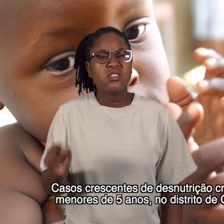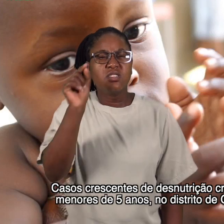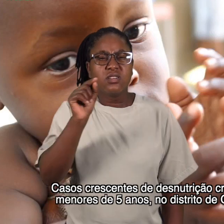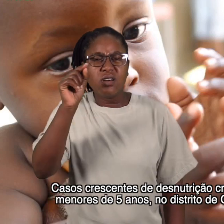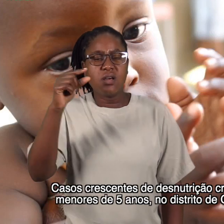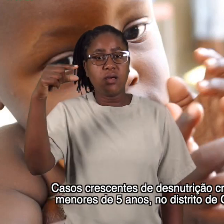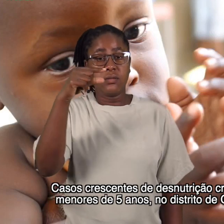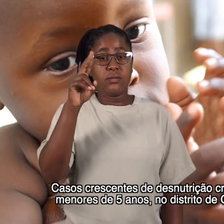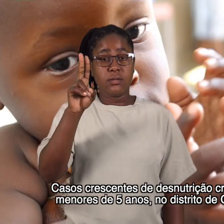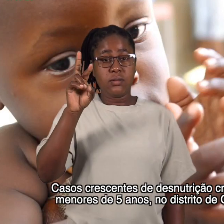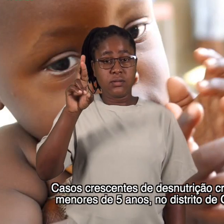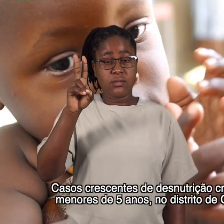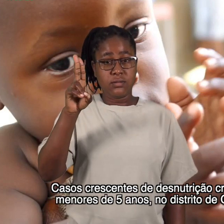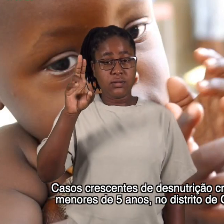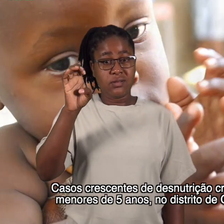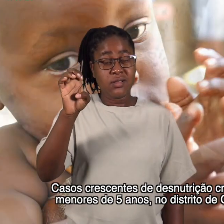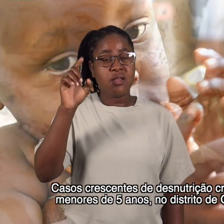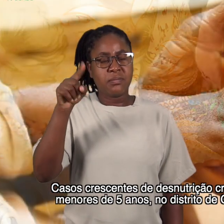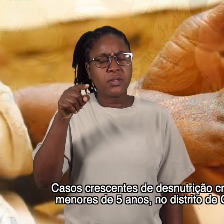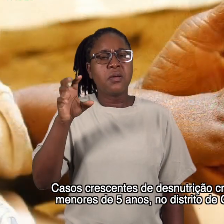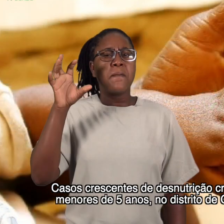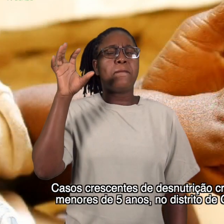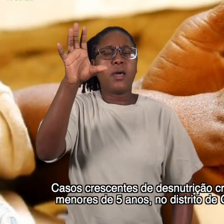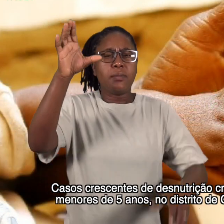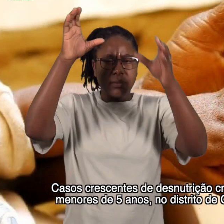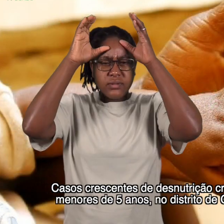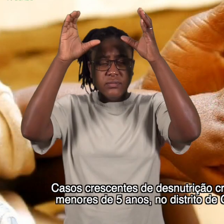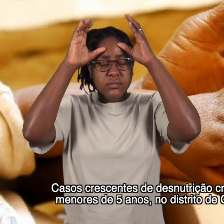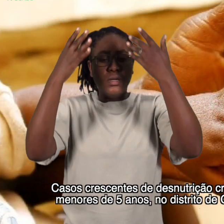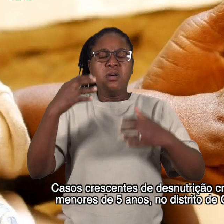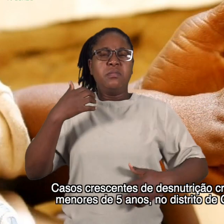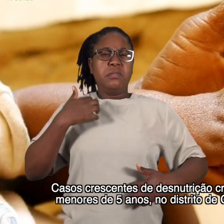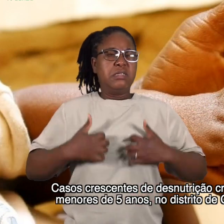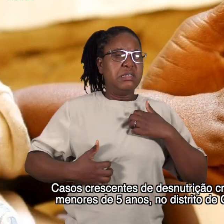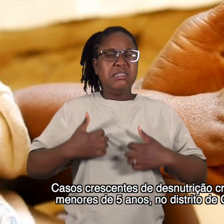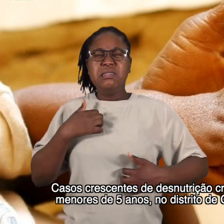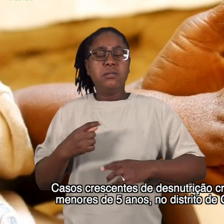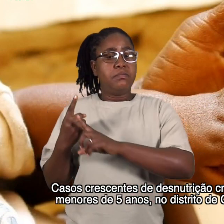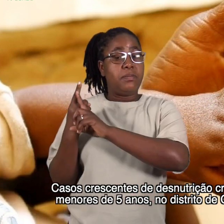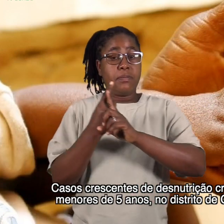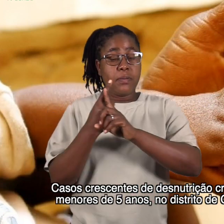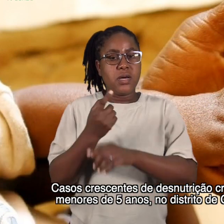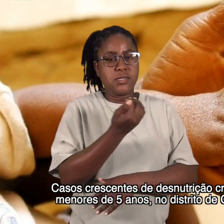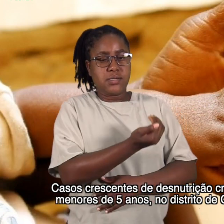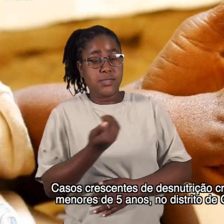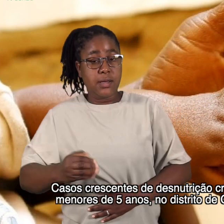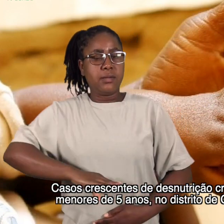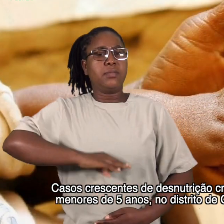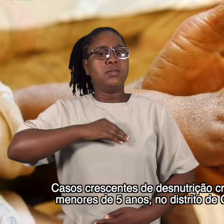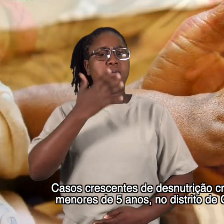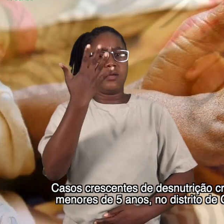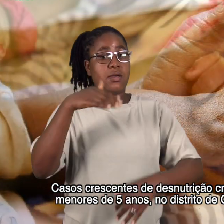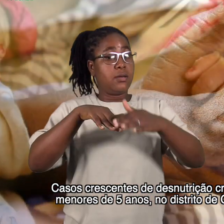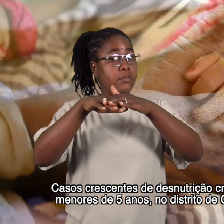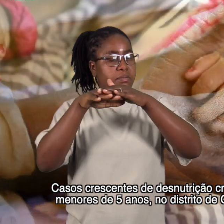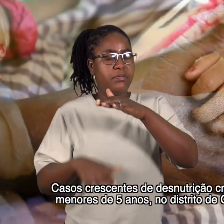Casos crescentes de desnutrição crônica, principalmente em crianças menores de 5 anos, no distrito de